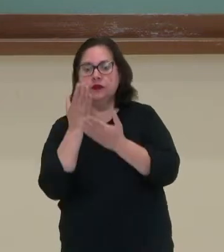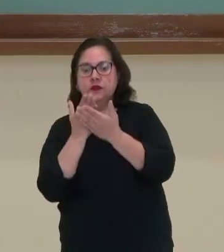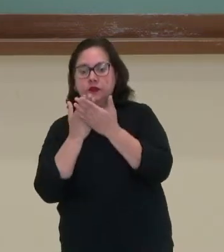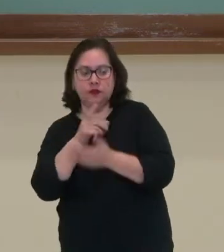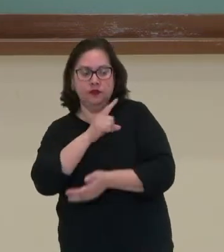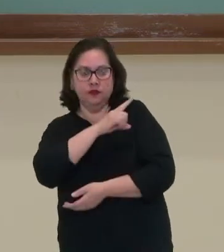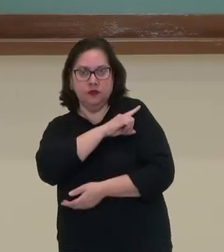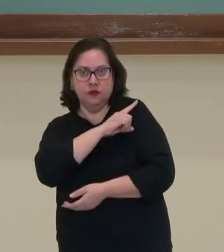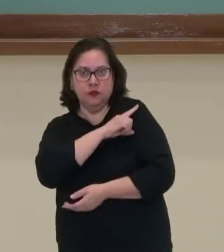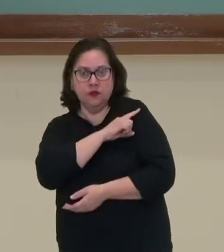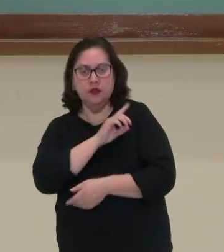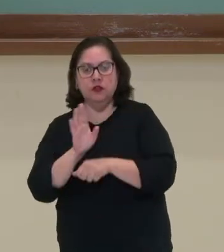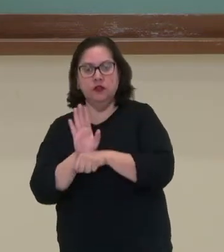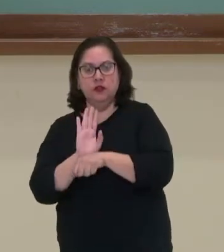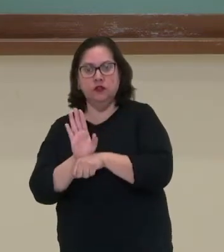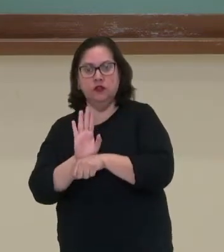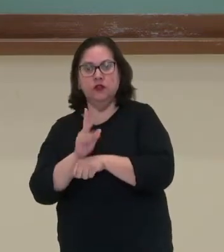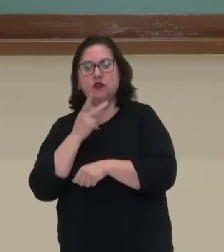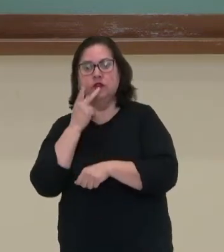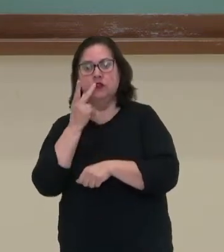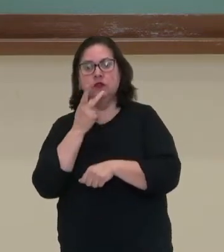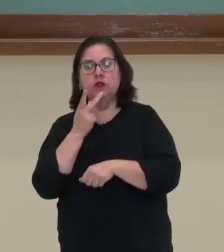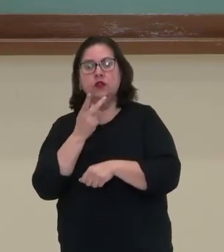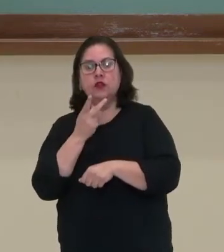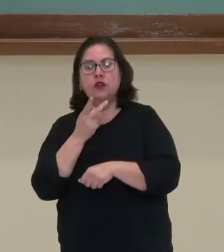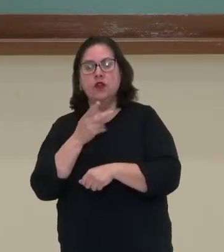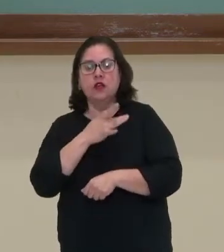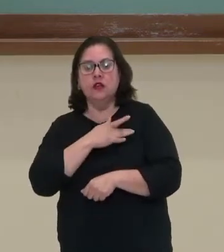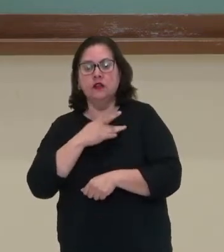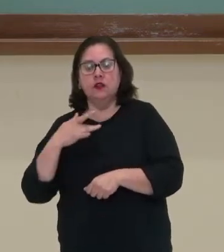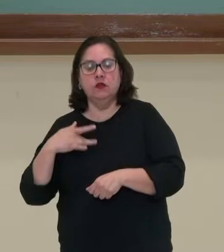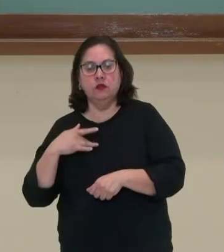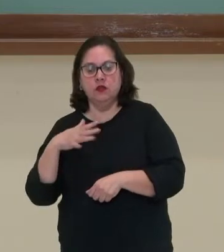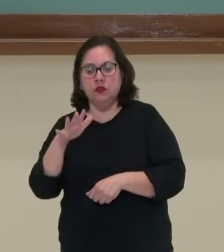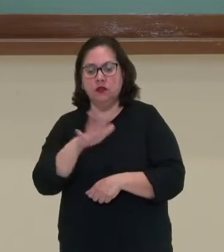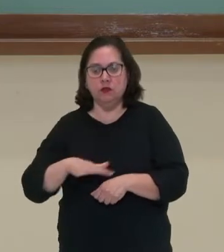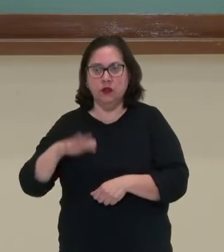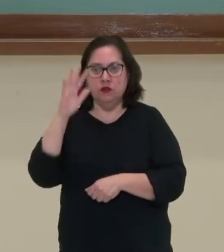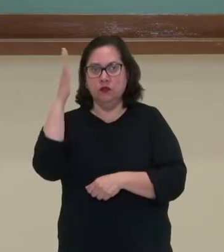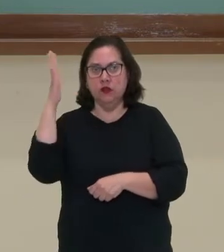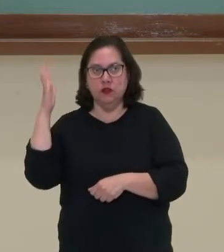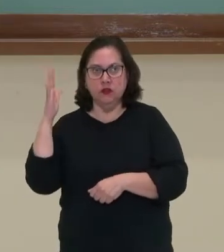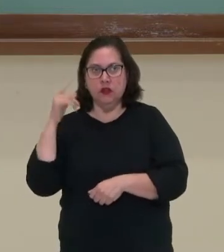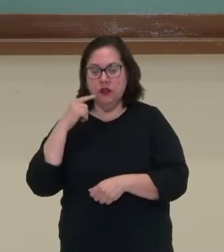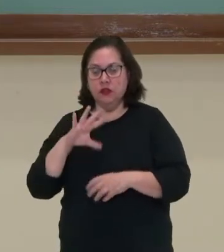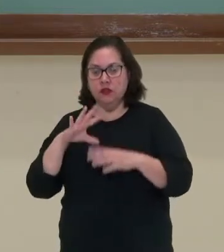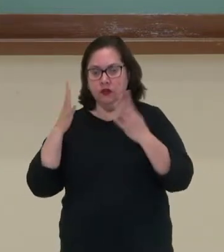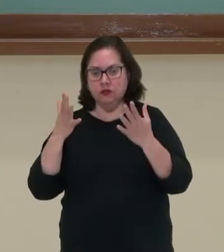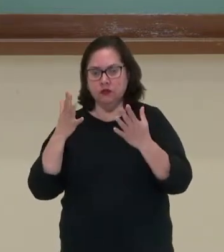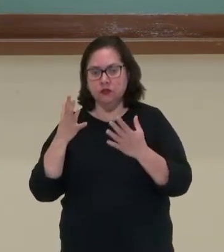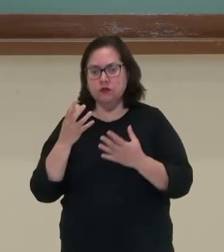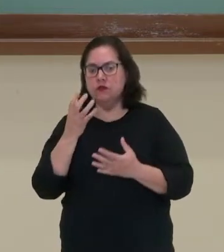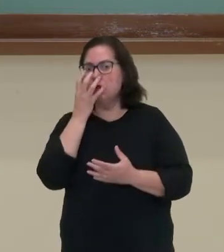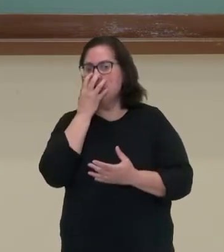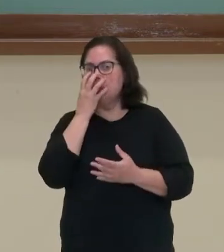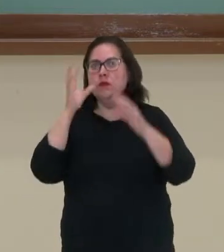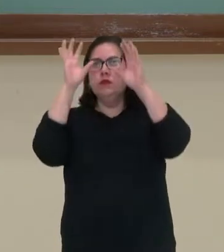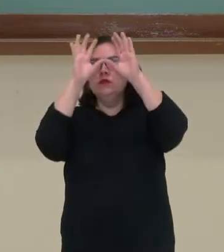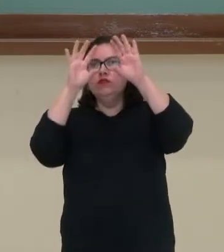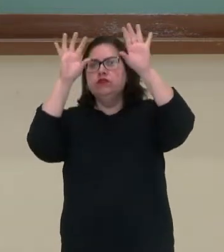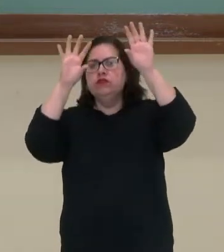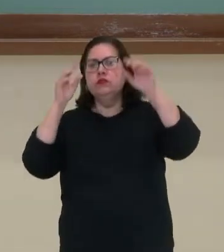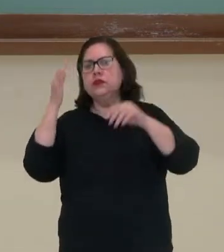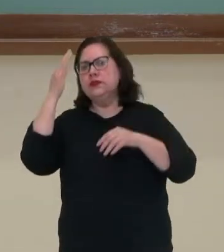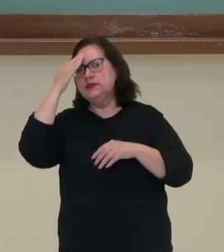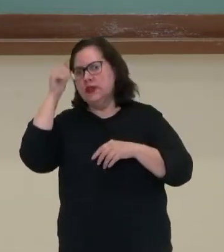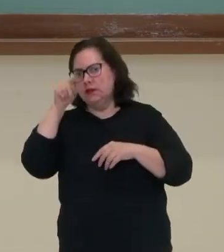estudantes da primeira série! Nesse vídeo nós vamos falar sobre saúde e meio ambiente. Então, nós vamos falar sobre poluição. Você